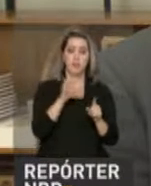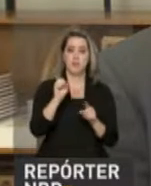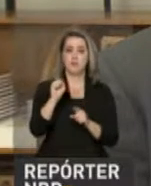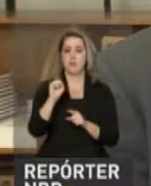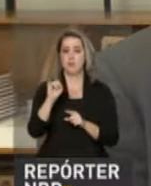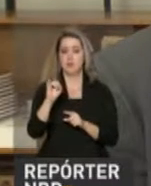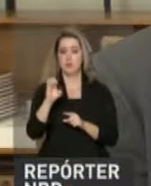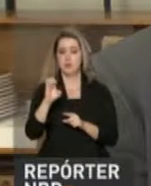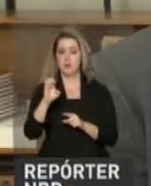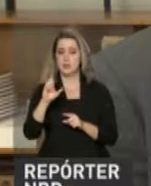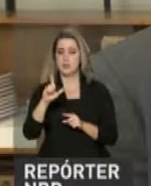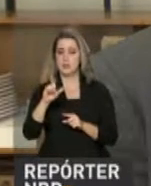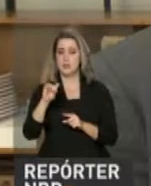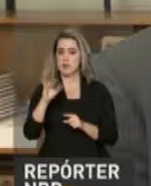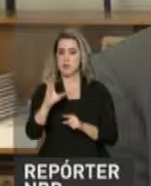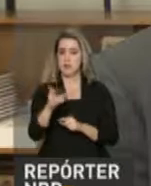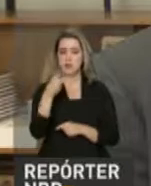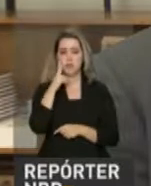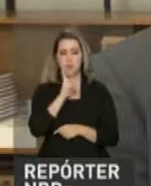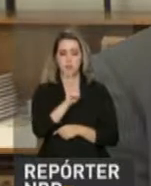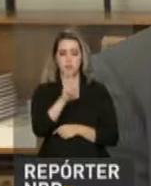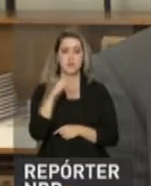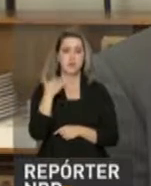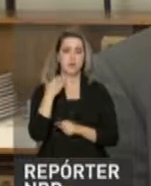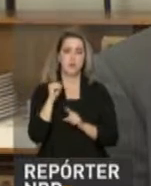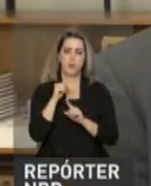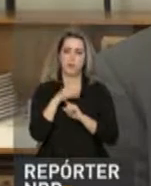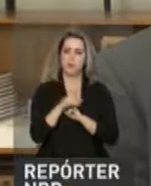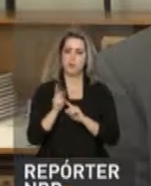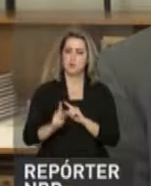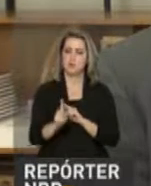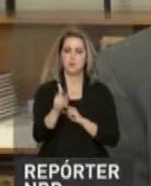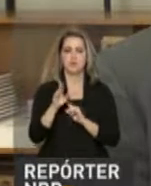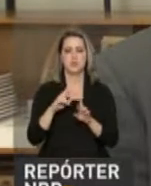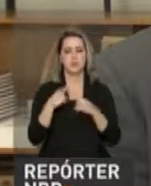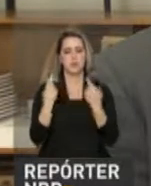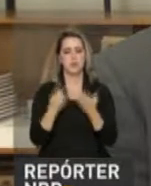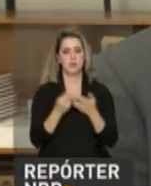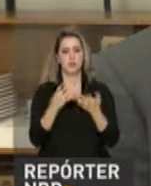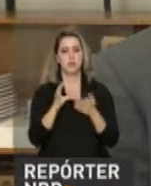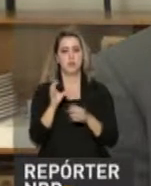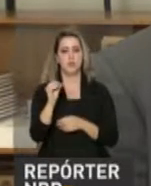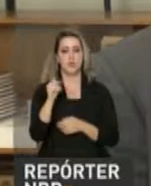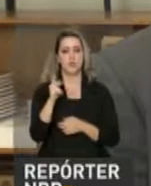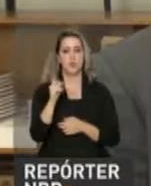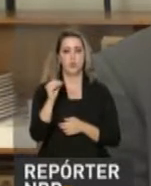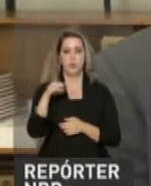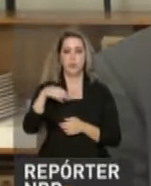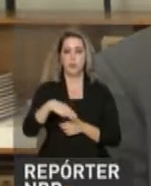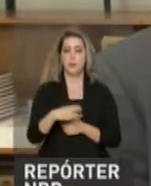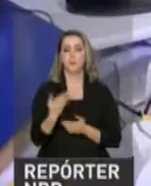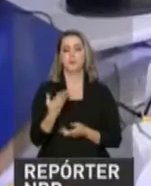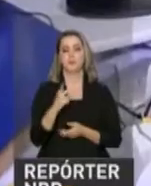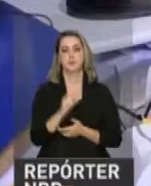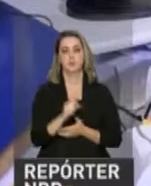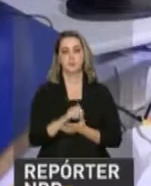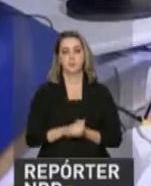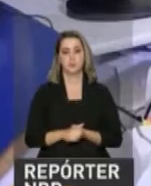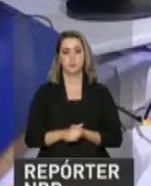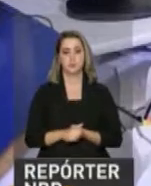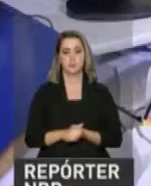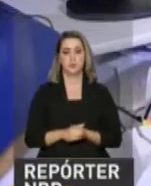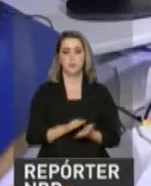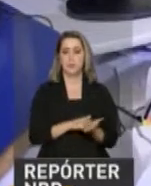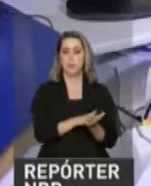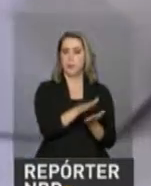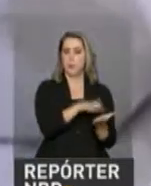Selic, que é revista pelo Banco Central a cada reunião do Copom, do Comitê de Política Monetária. A poupança